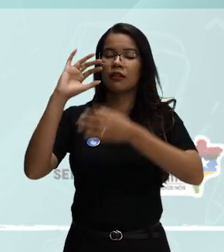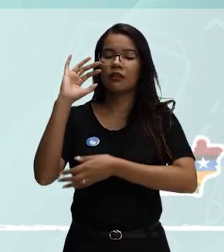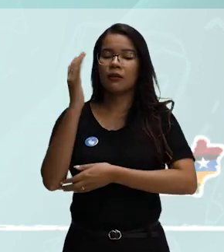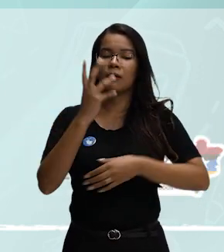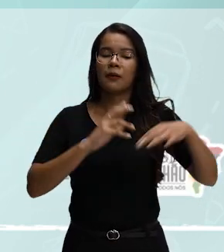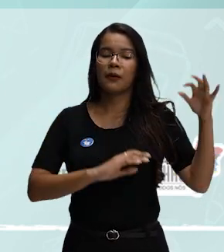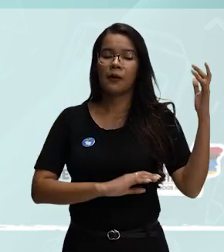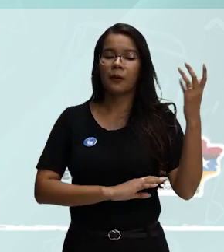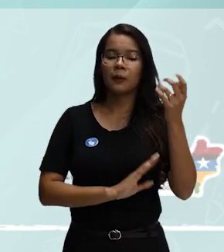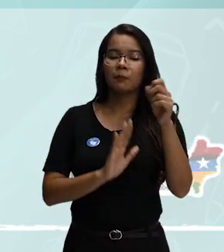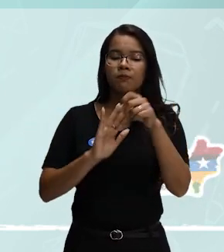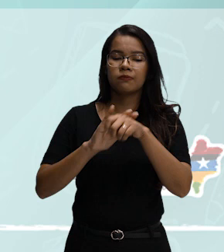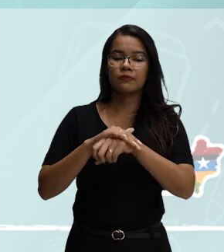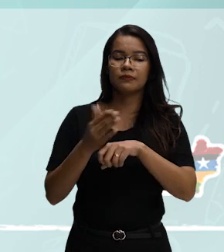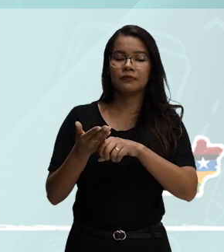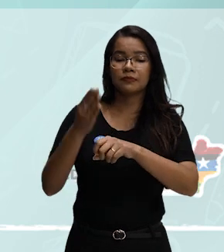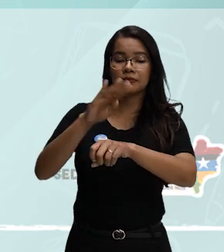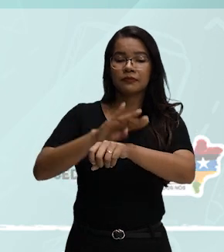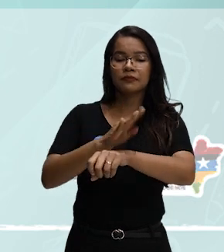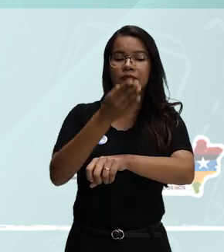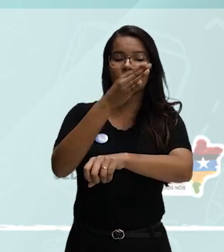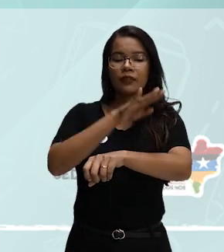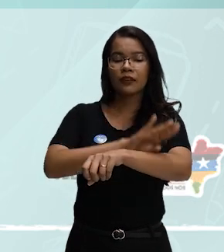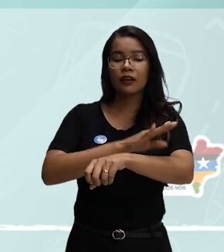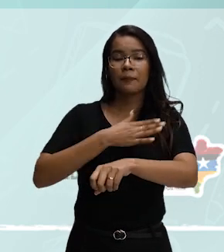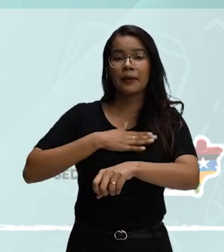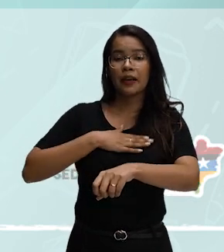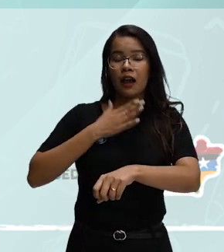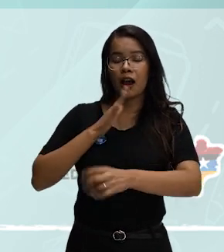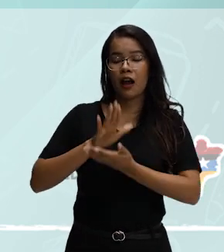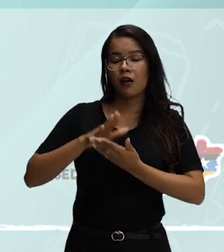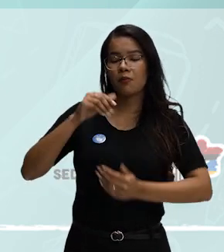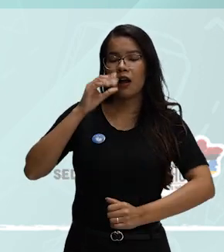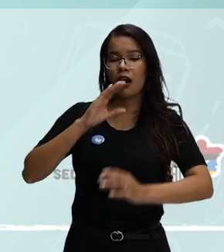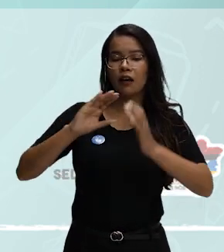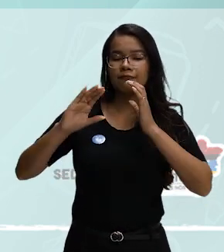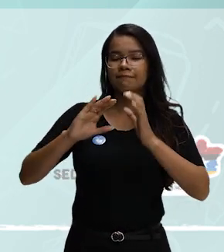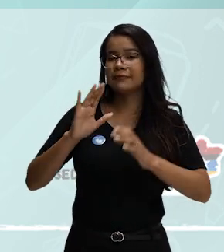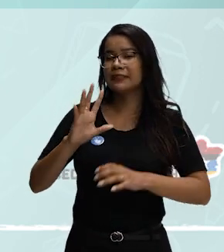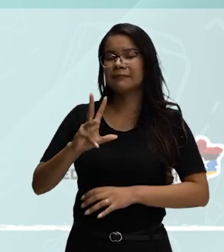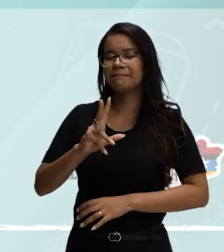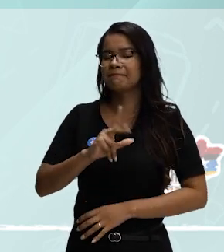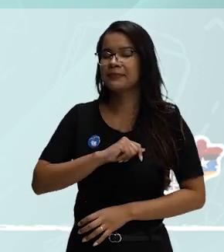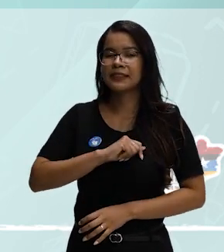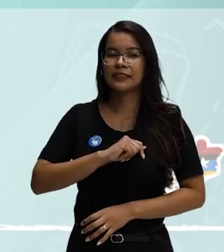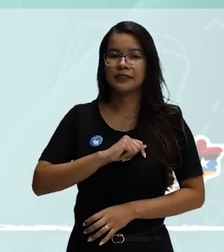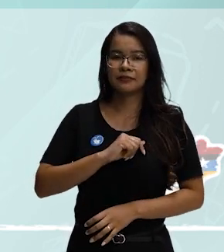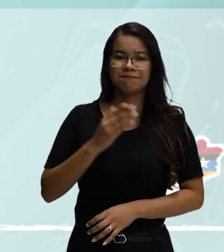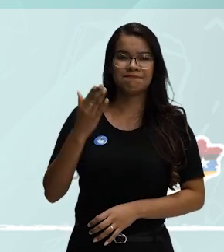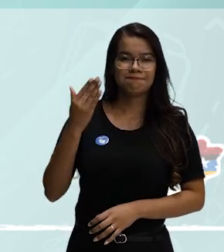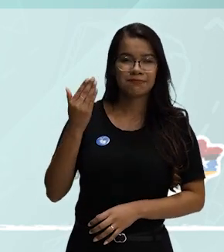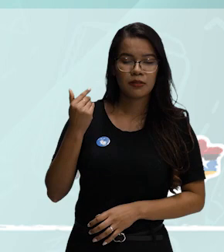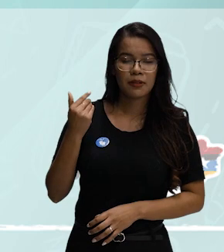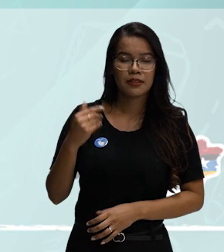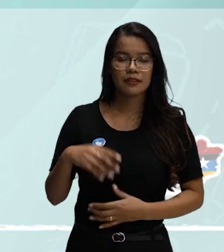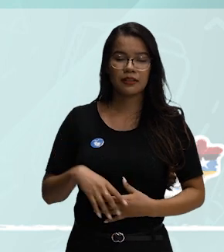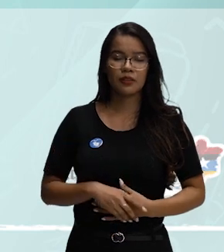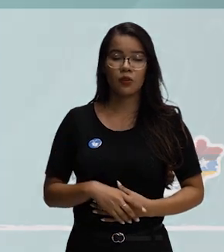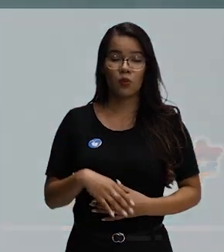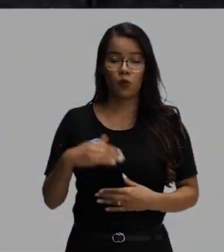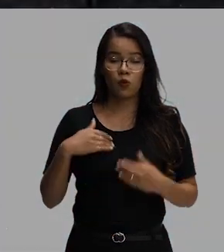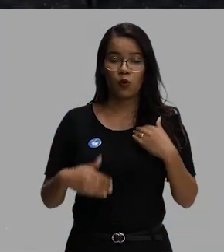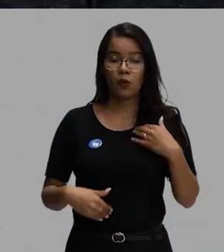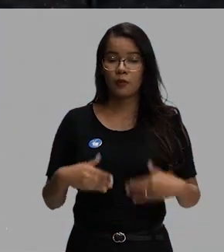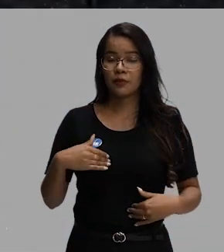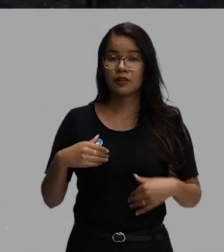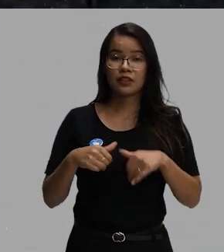montanha, que minha alma cantou e amava tanto. Protegei o meu corpo abandonado e no silêncio derramai-lhe canto. O corpo dele